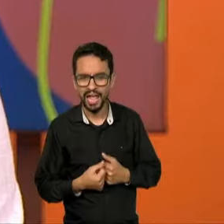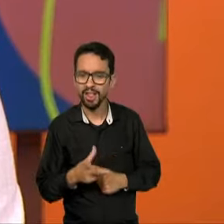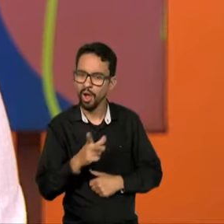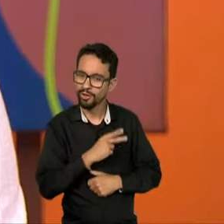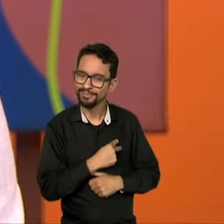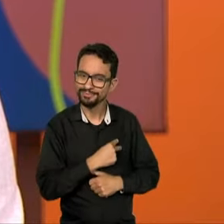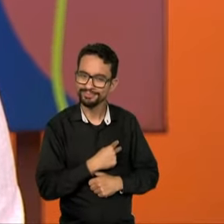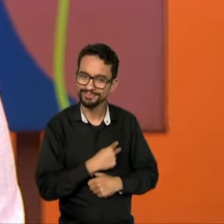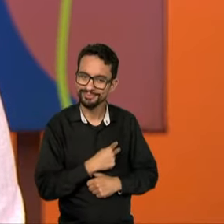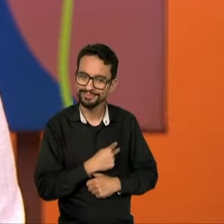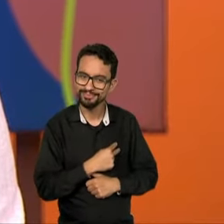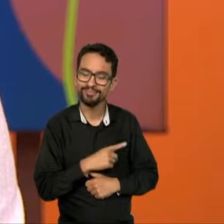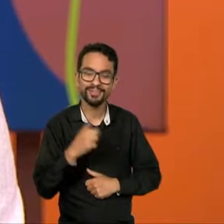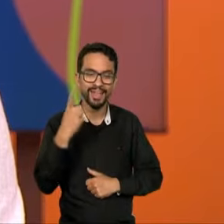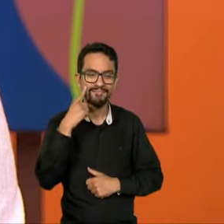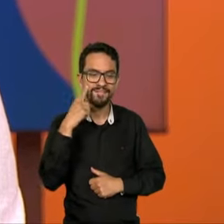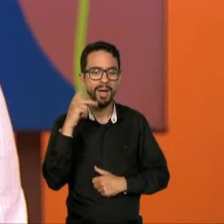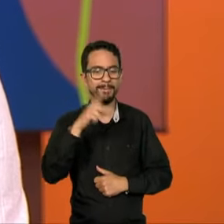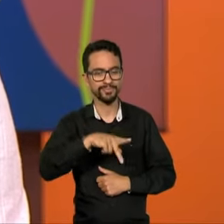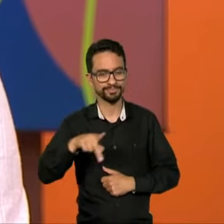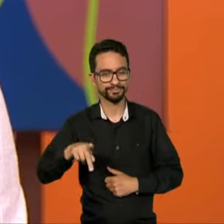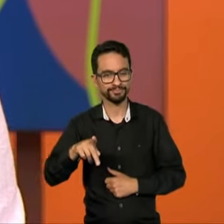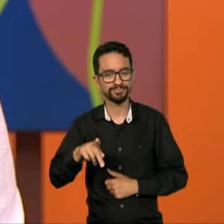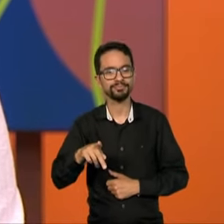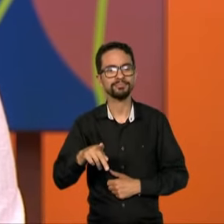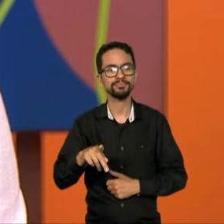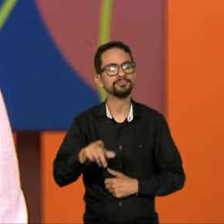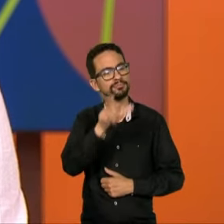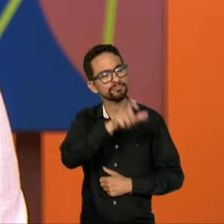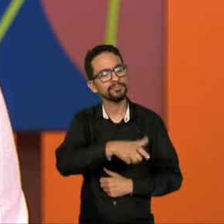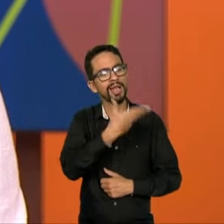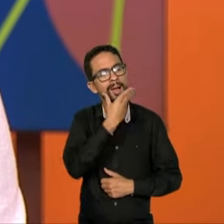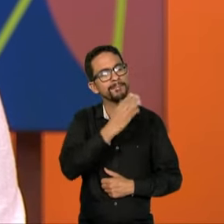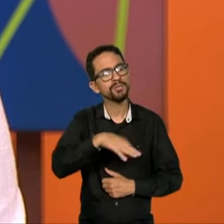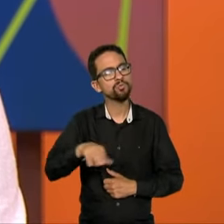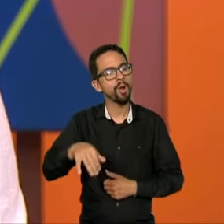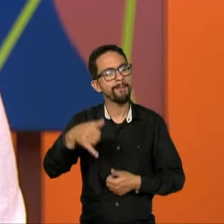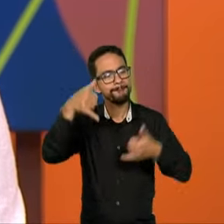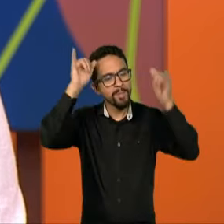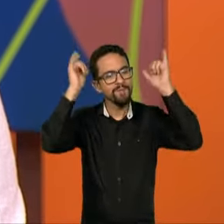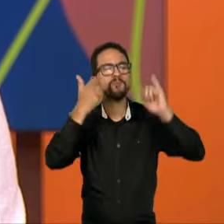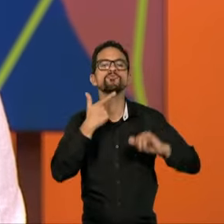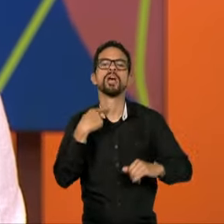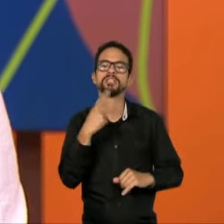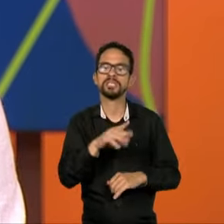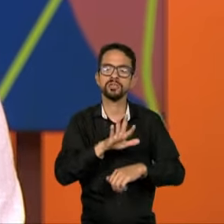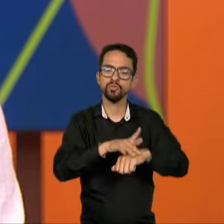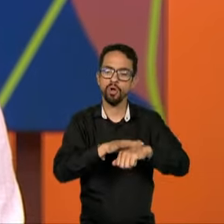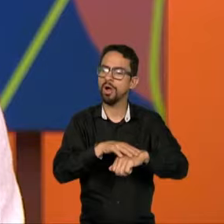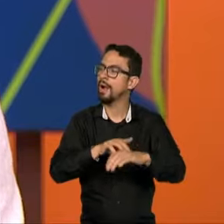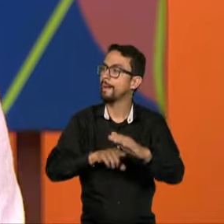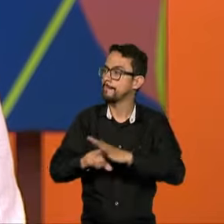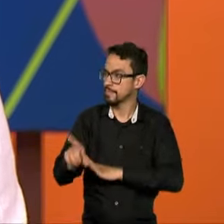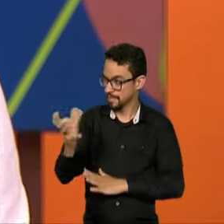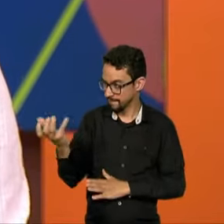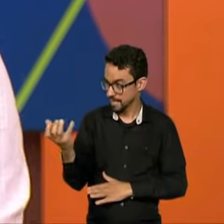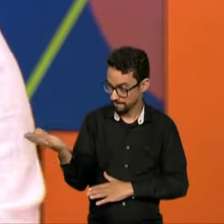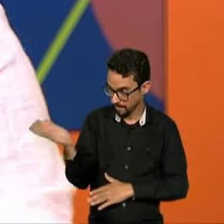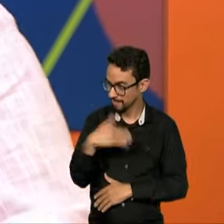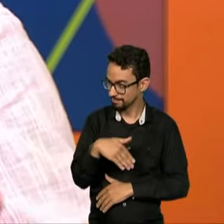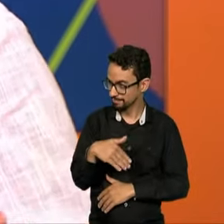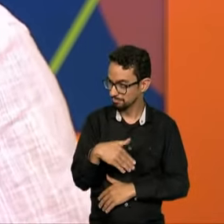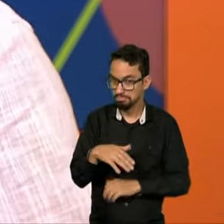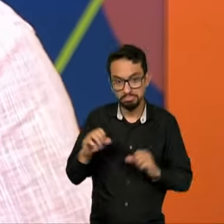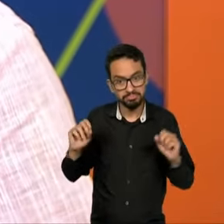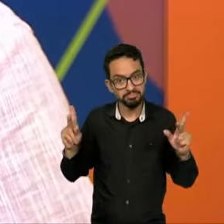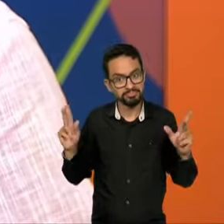né? O menino, era dona Bartinha que ia casar. O menino que ia fazer o boi, ele ficou doente. Olha, o menino não vai fazer. Você não quer fazer? Então faz.